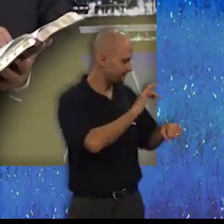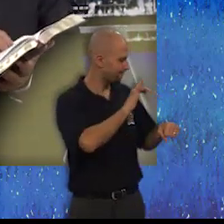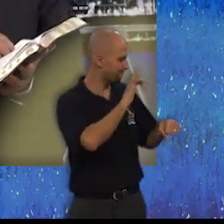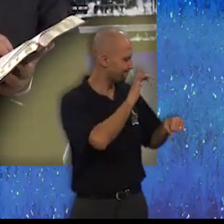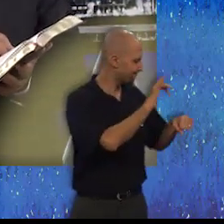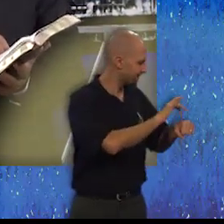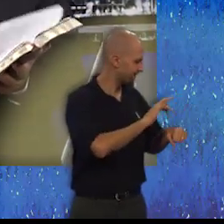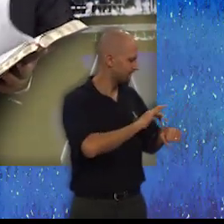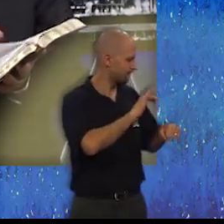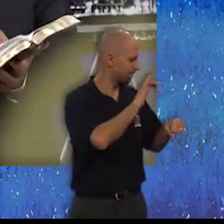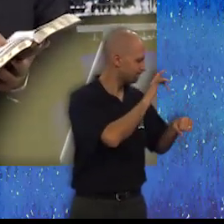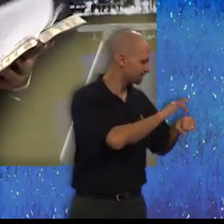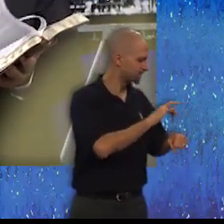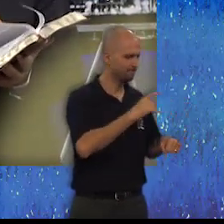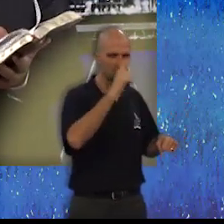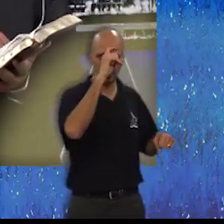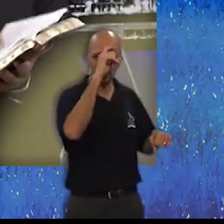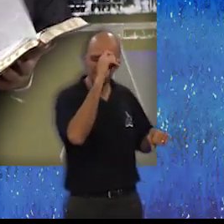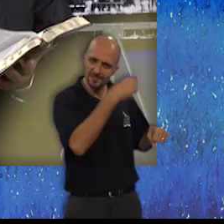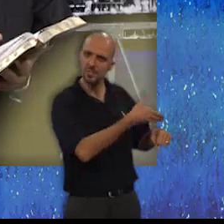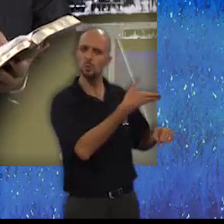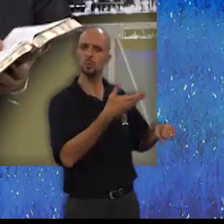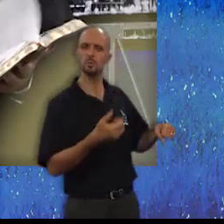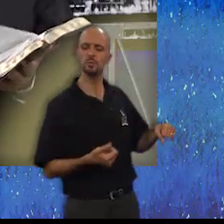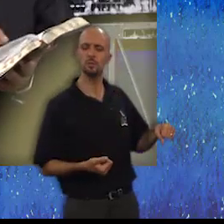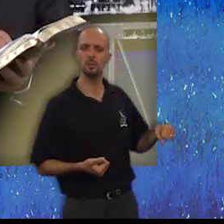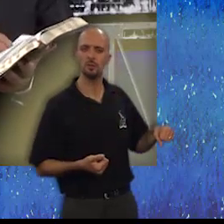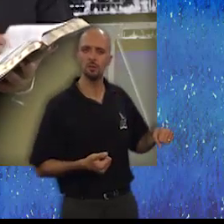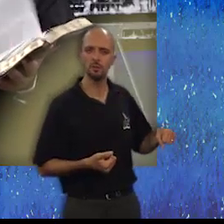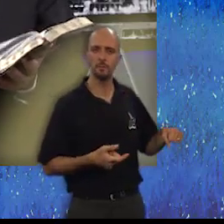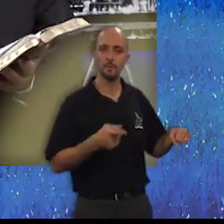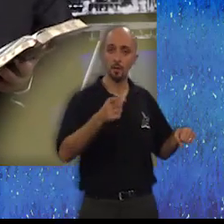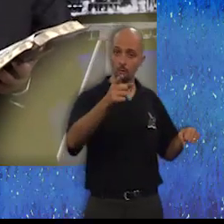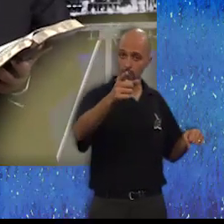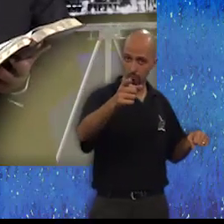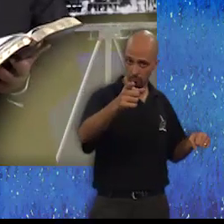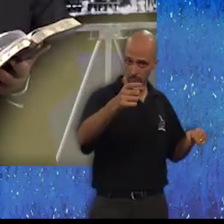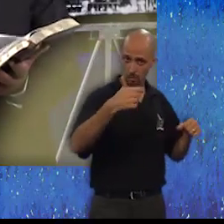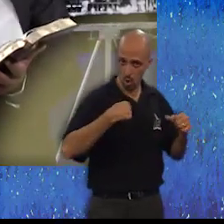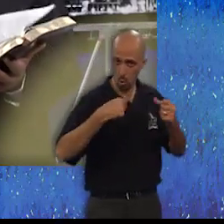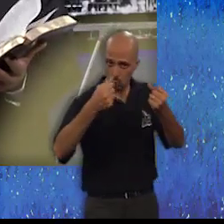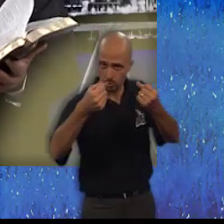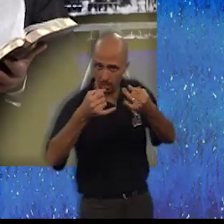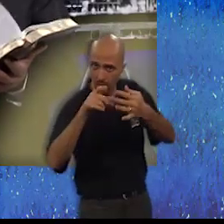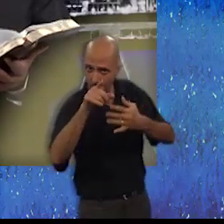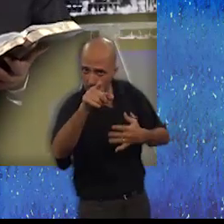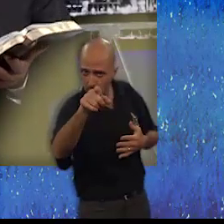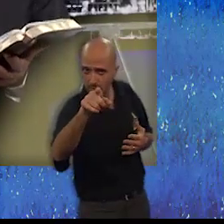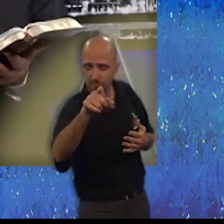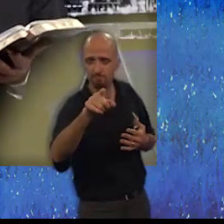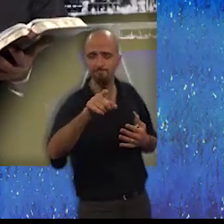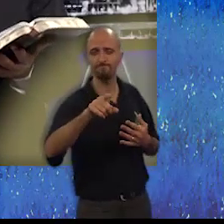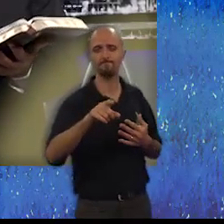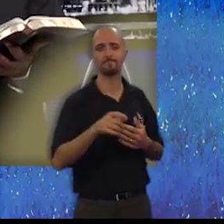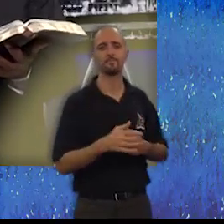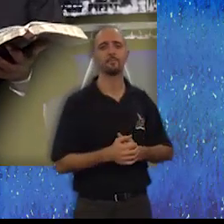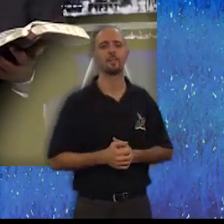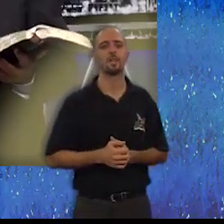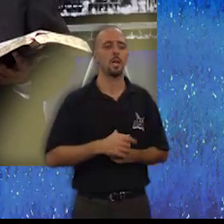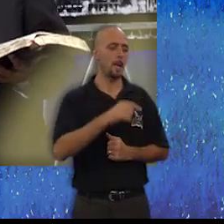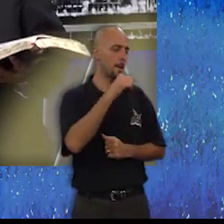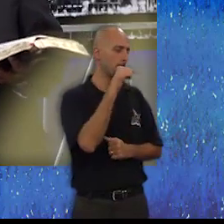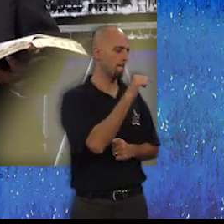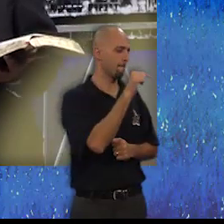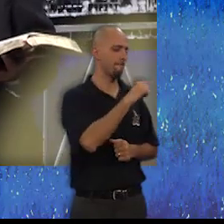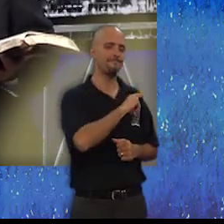um detalhe aqui que você precisa saber. Porque veja, Saulo se converteu, mas alguém orou